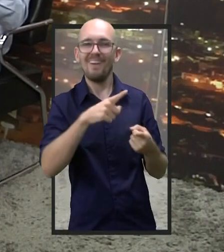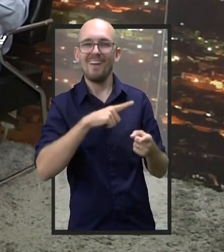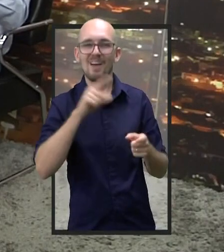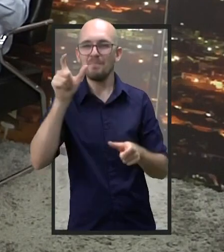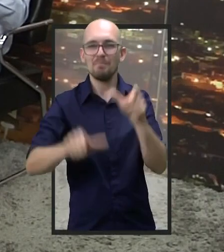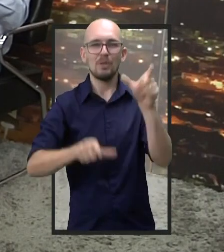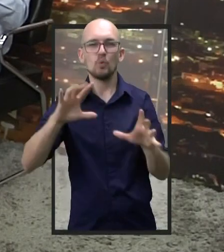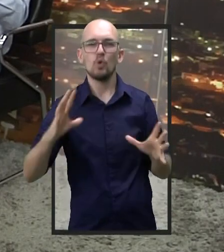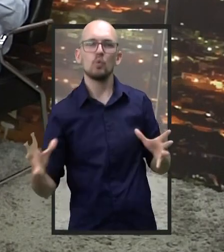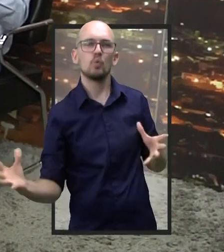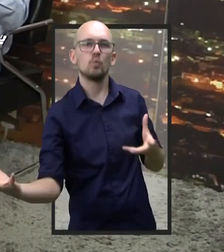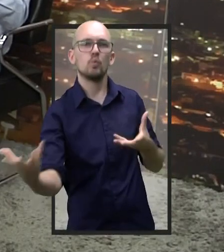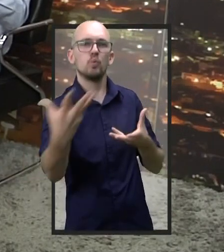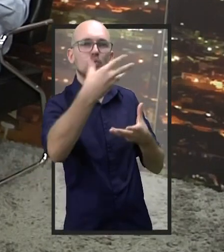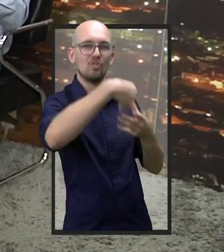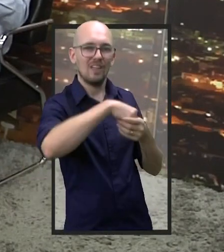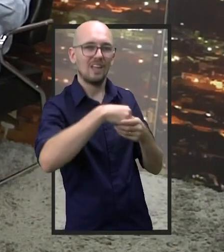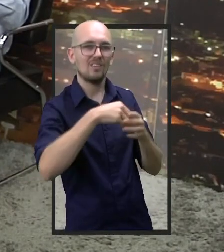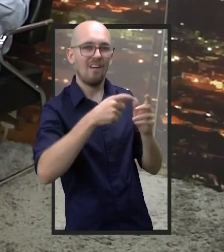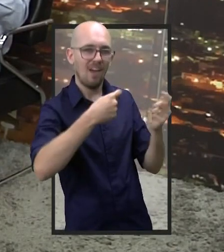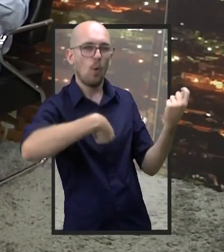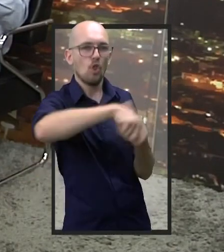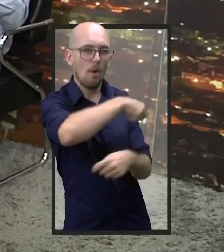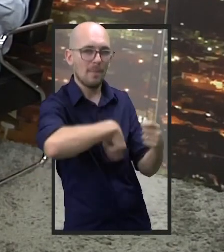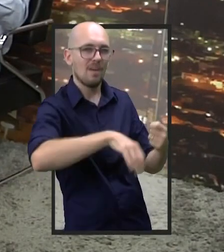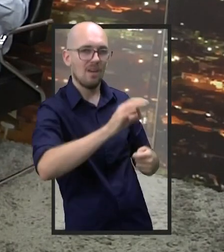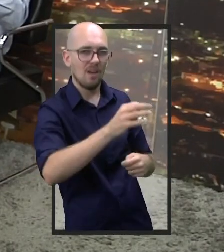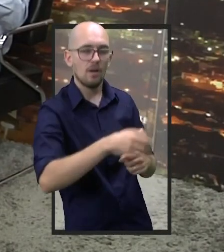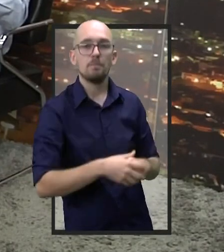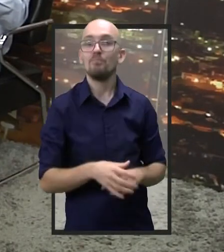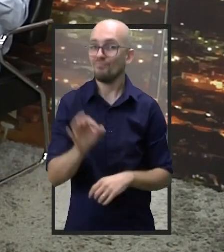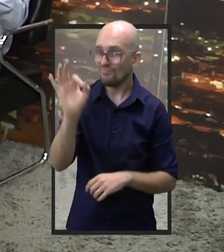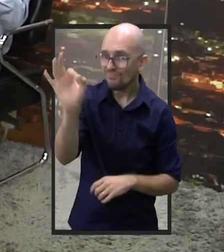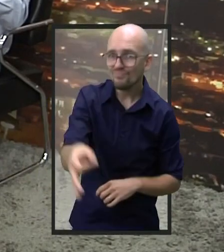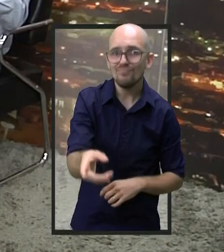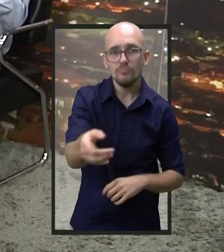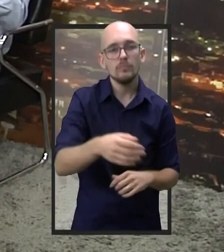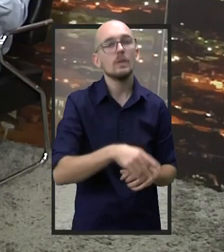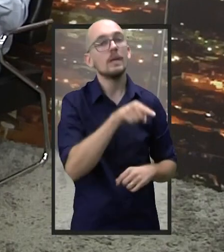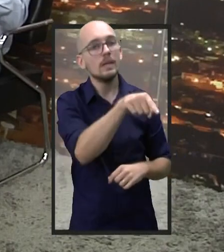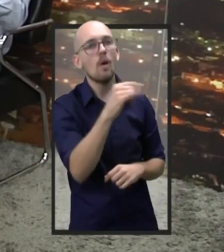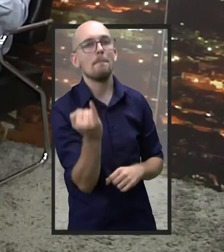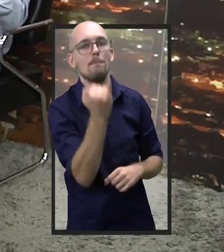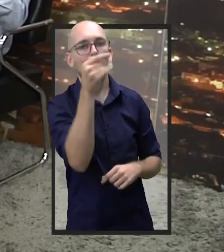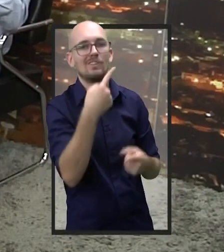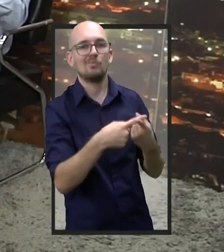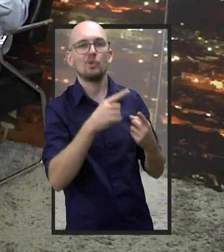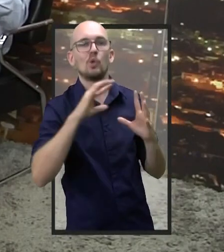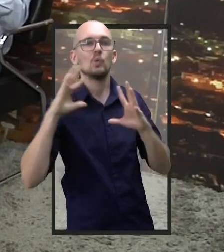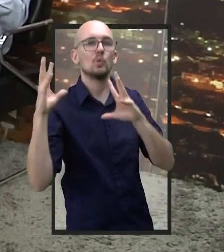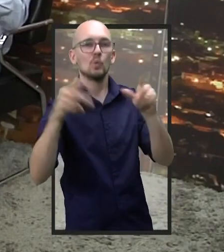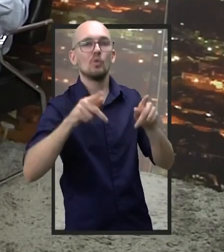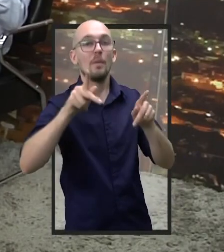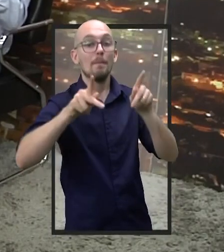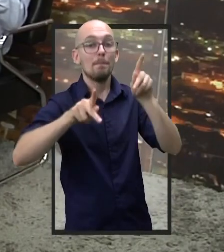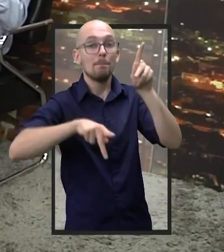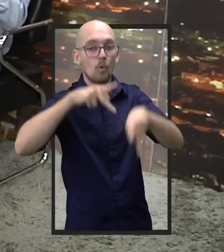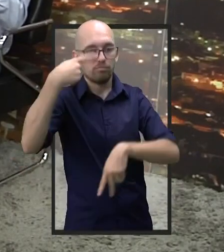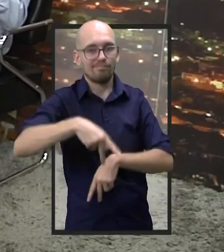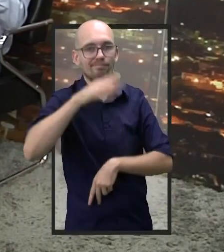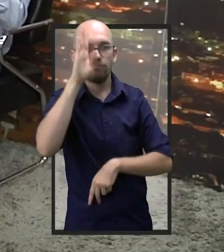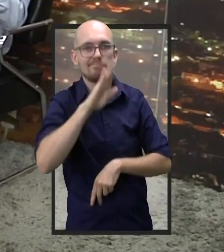pessoas, diversos segmentos da economia. Com certeza. Então é um fato importante que todo brasileiro deve